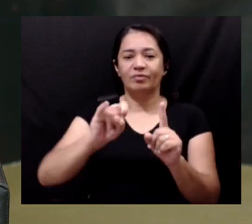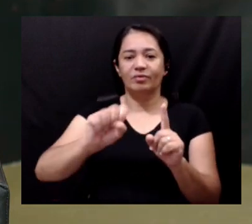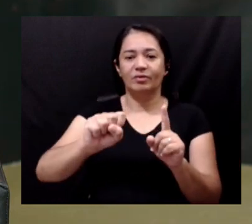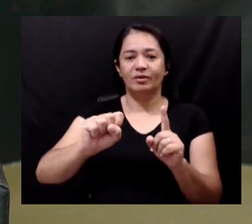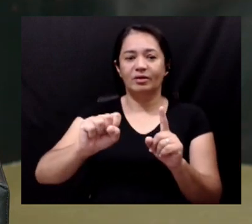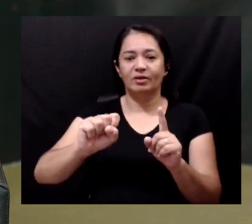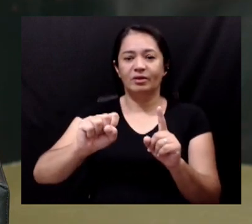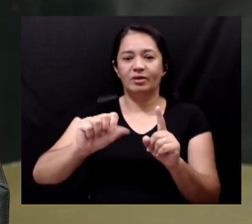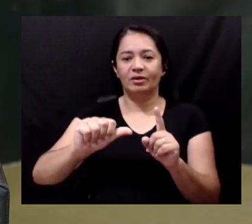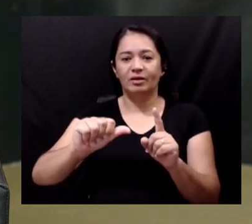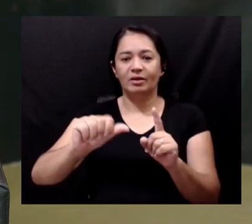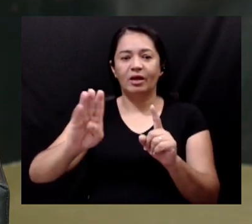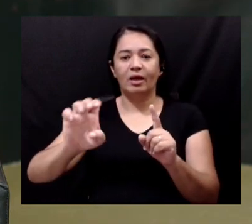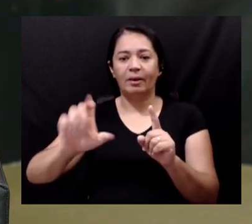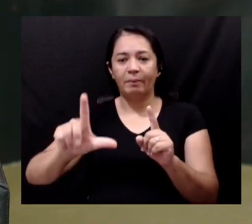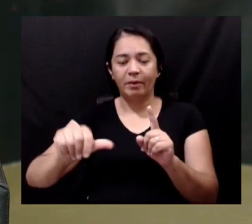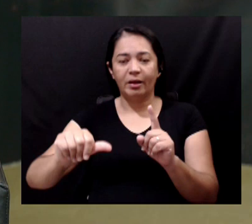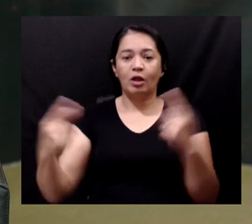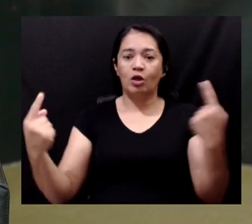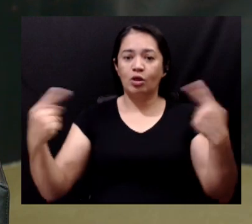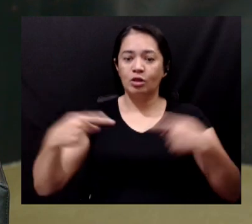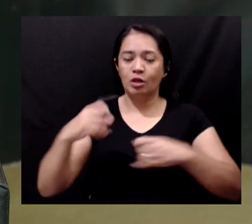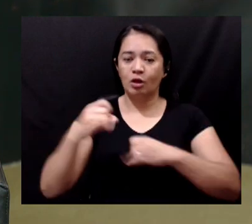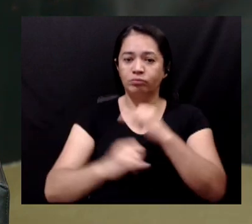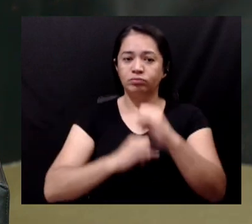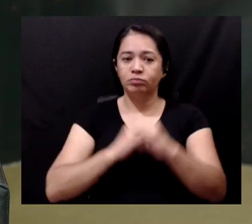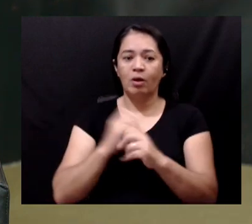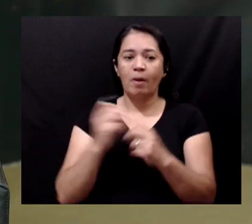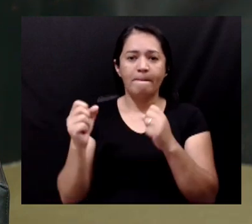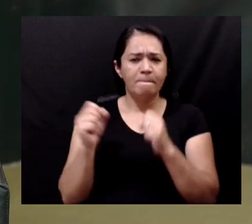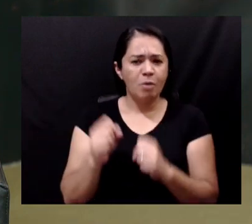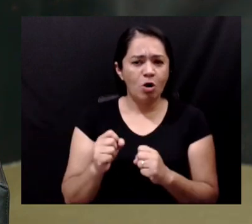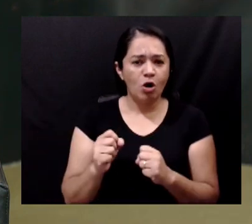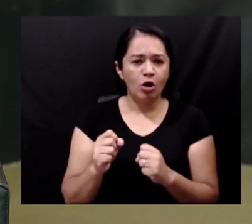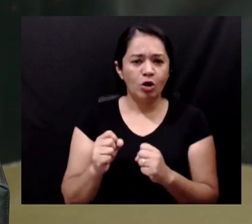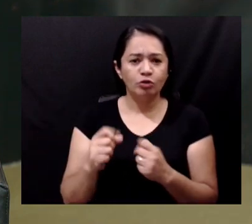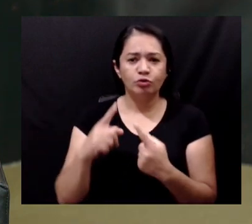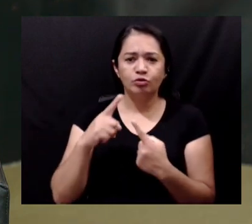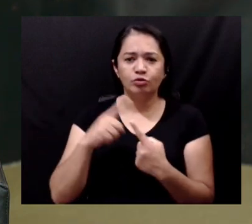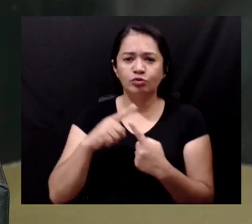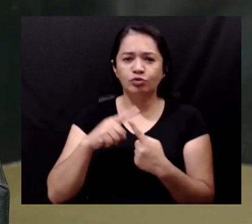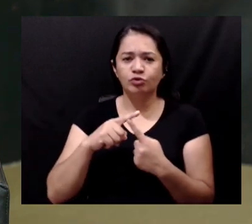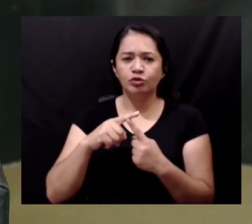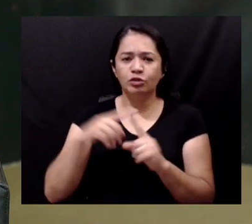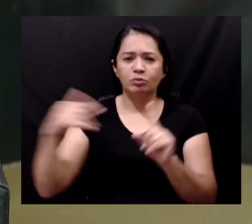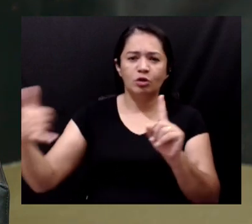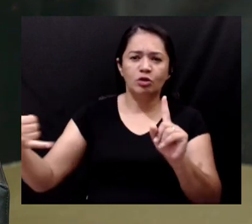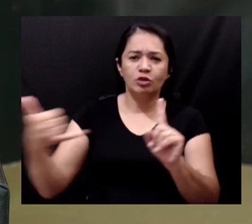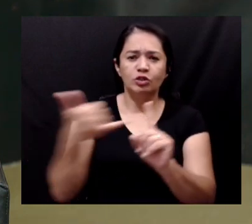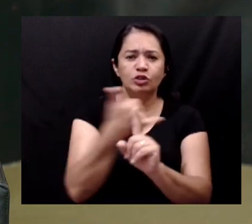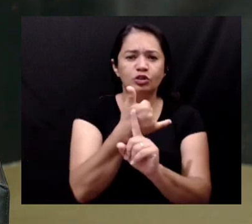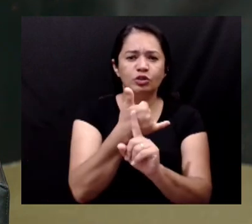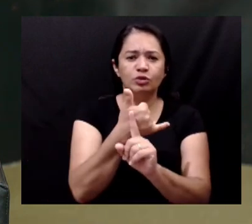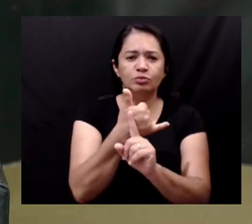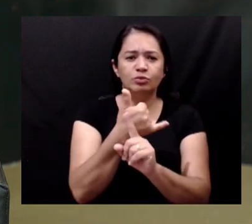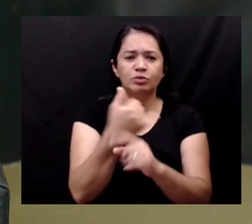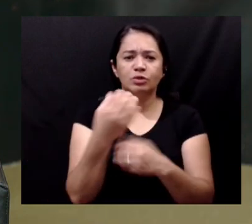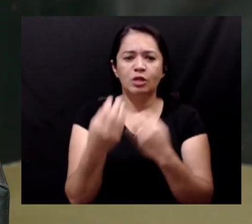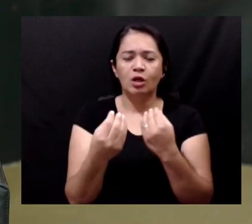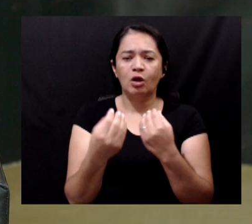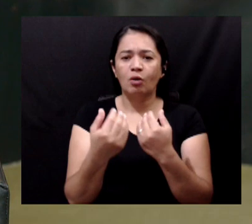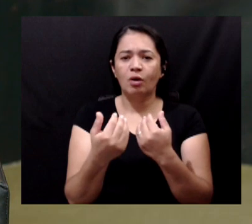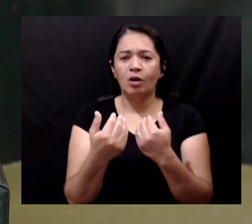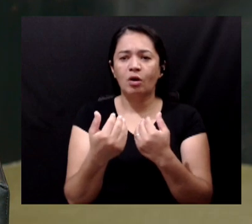desafios online podem ser considerados como uma forma de bullying virtual? Qual é a linha que separa a